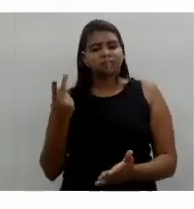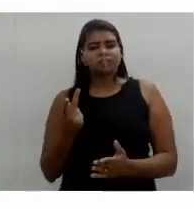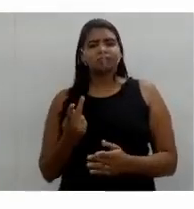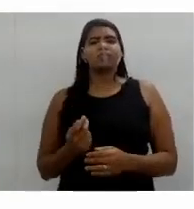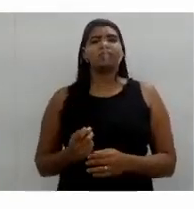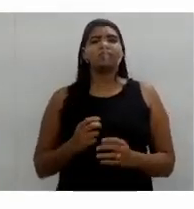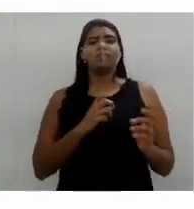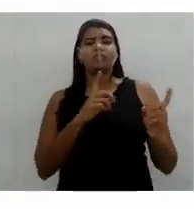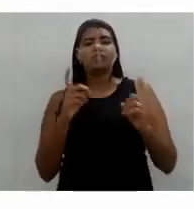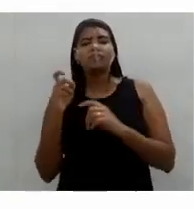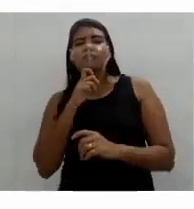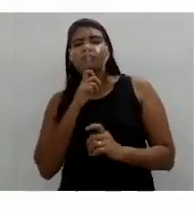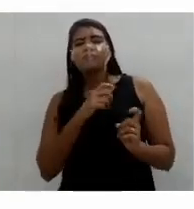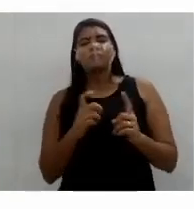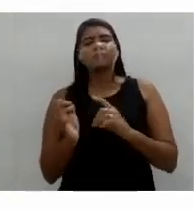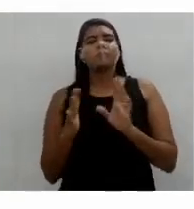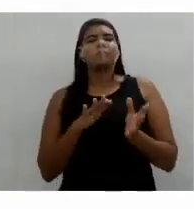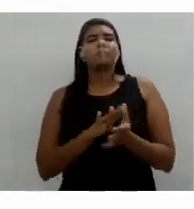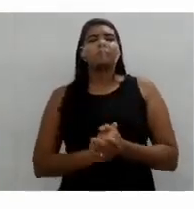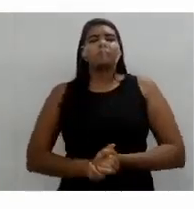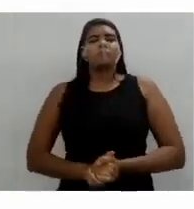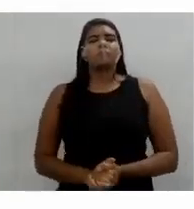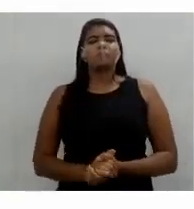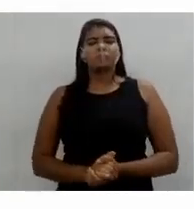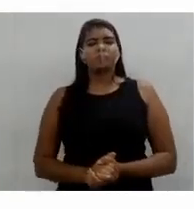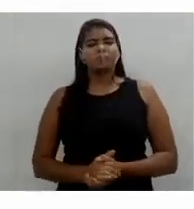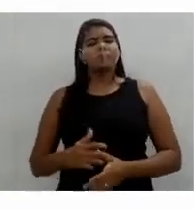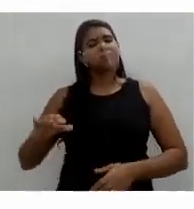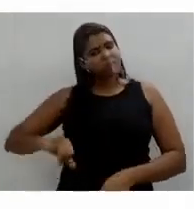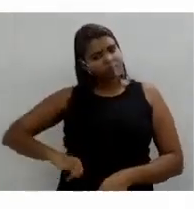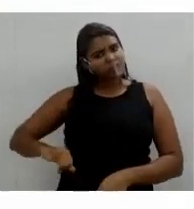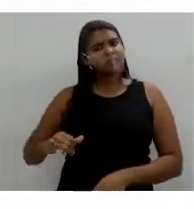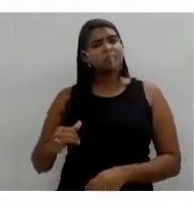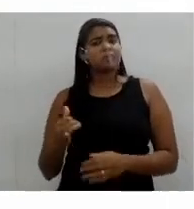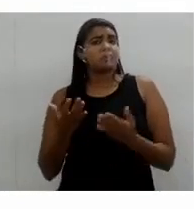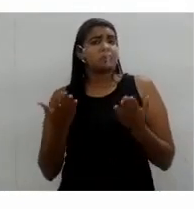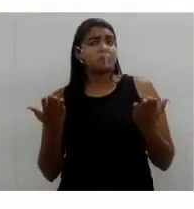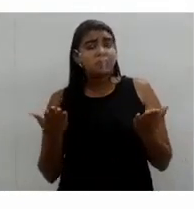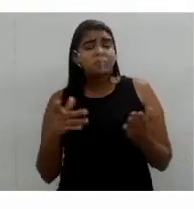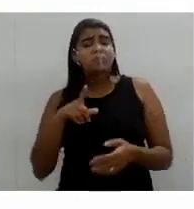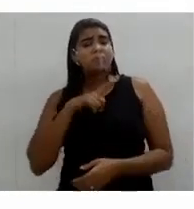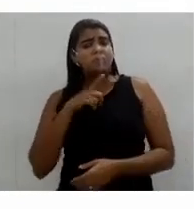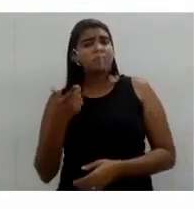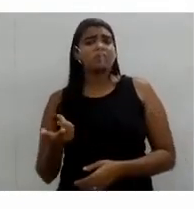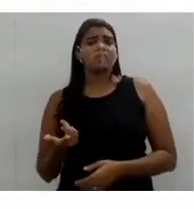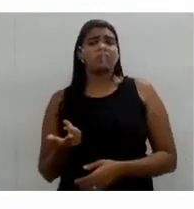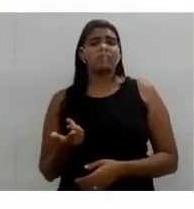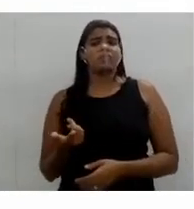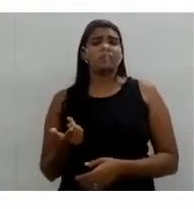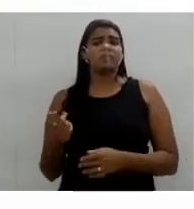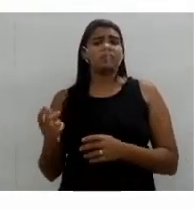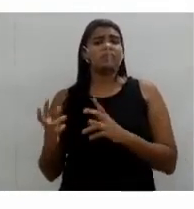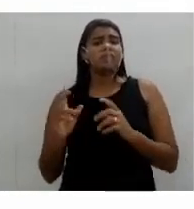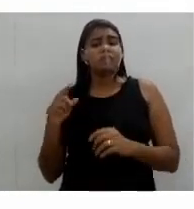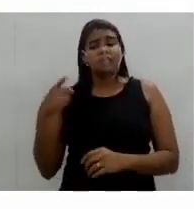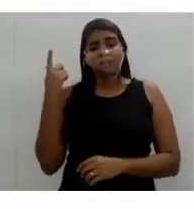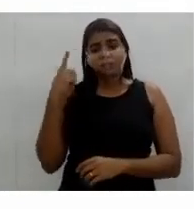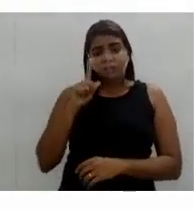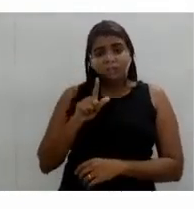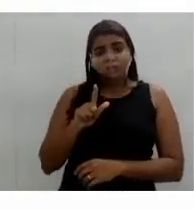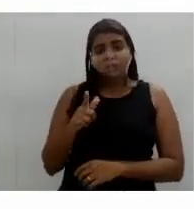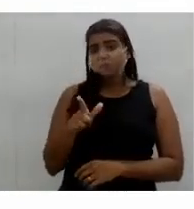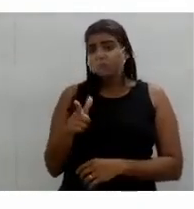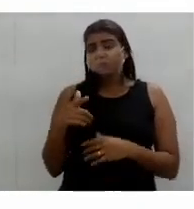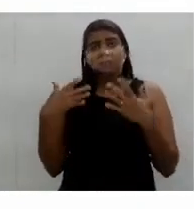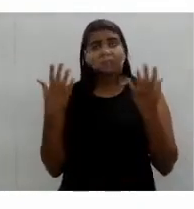Fria. Então, a gente só foi à Lua porque existia essa disputa. Depois que se conquistou, não